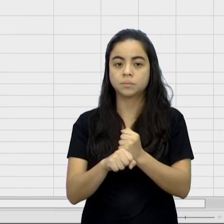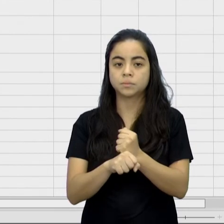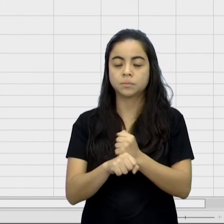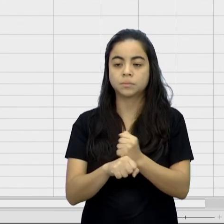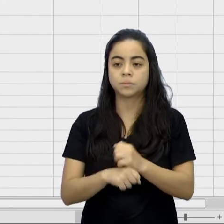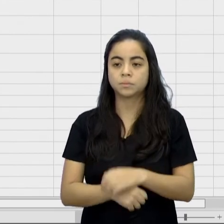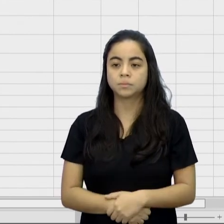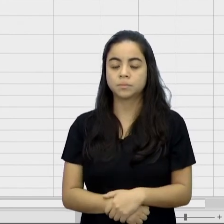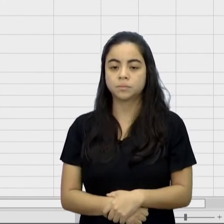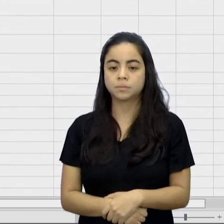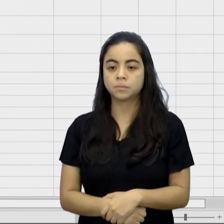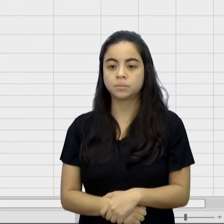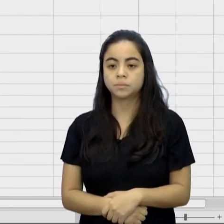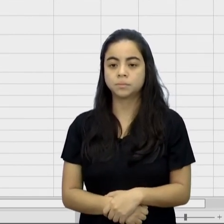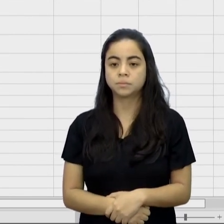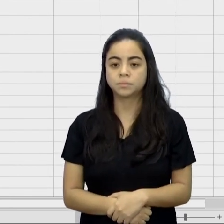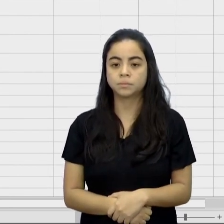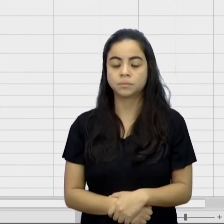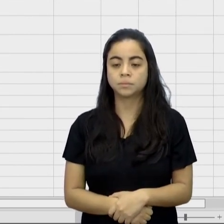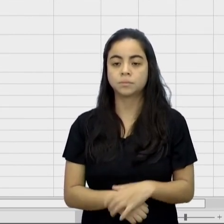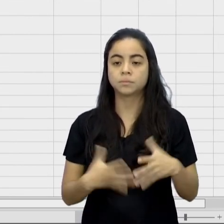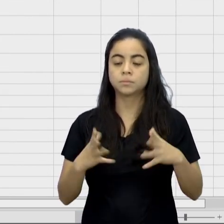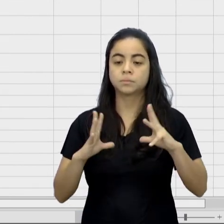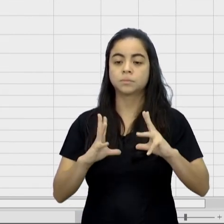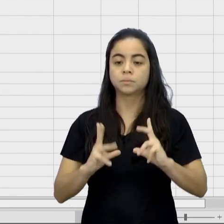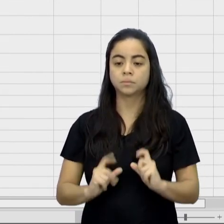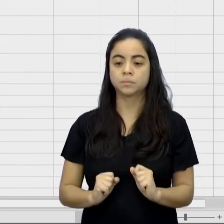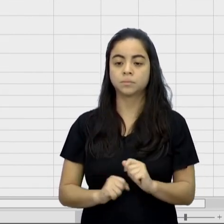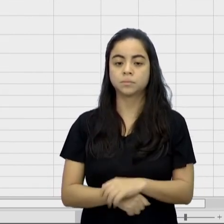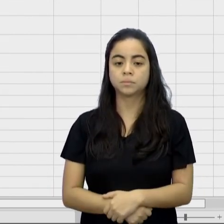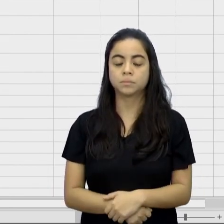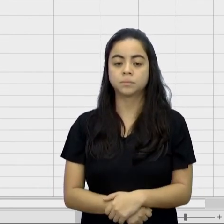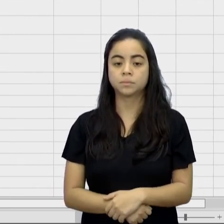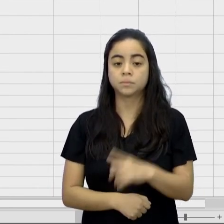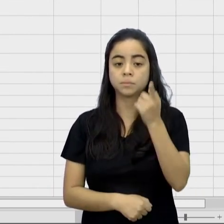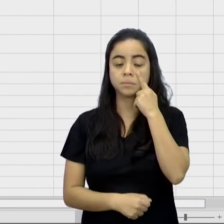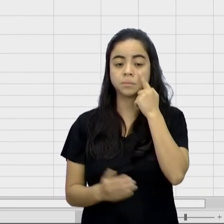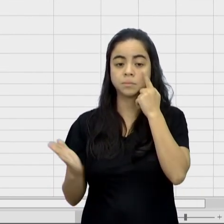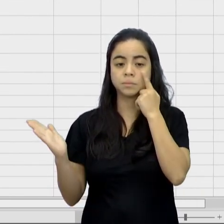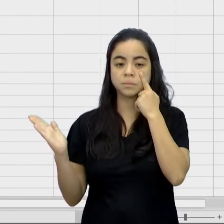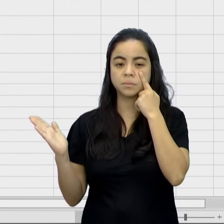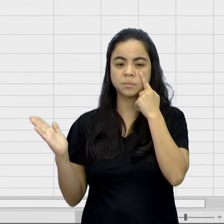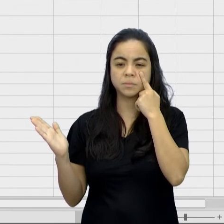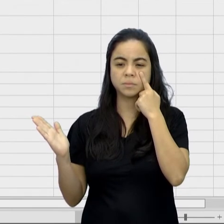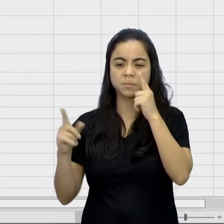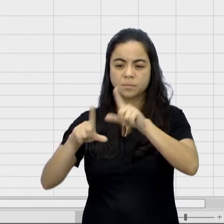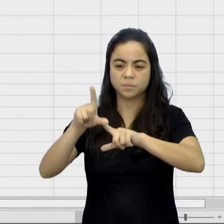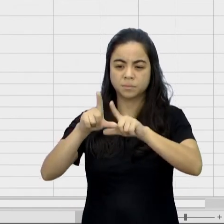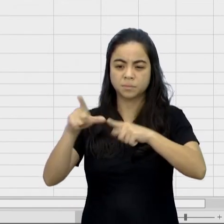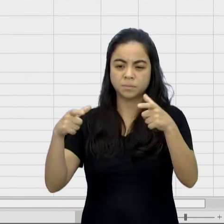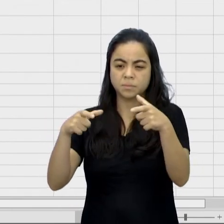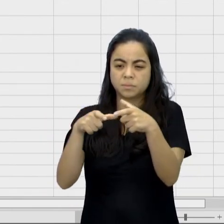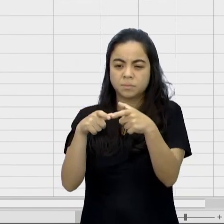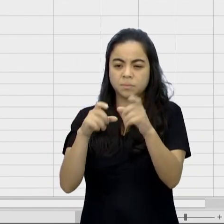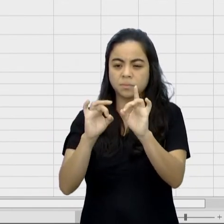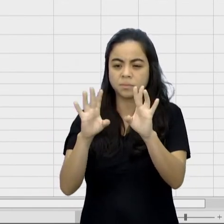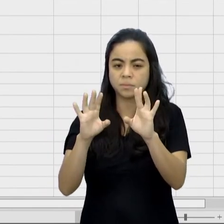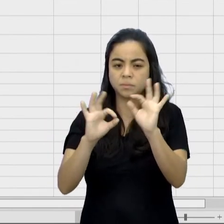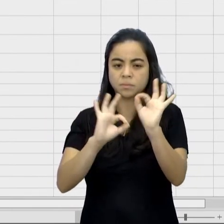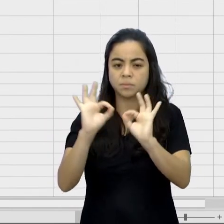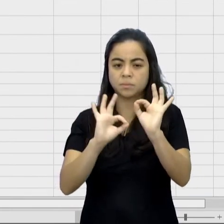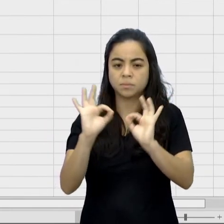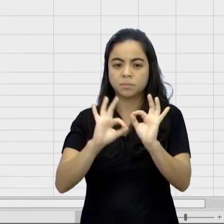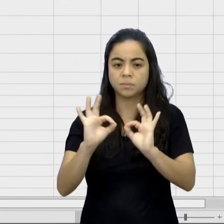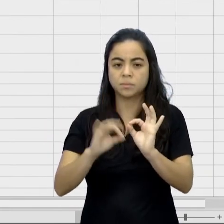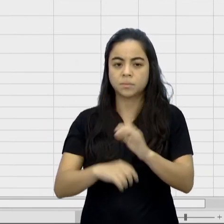Daqui, então esse aqui seria o total, né? Opa! Ó, você tá vendo que desconfigurou, entre aspas, né? É só ajeitar